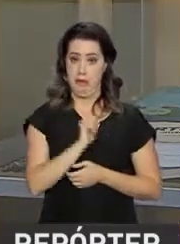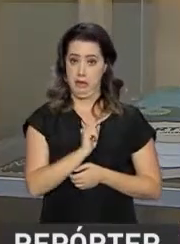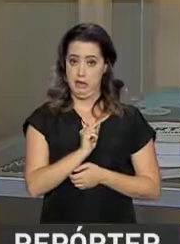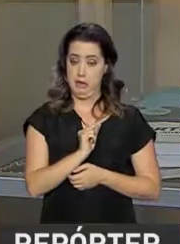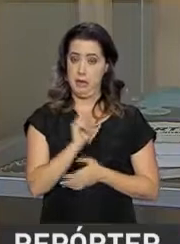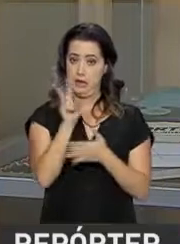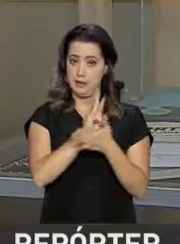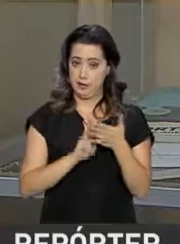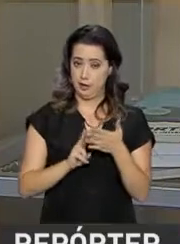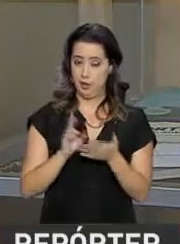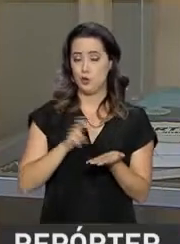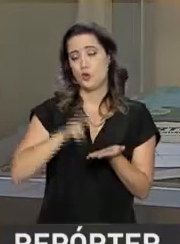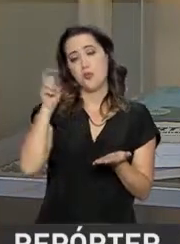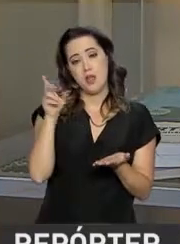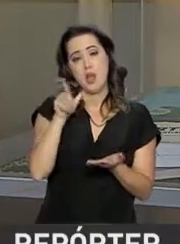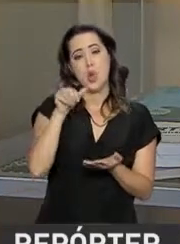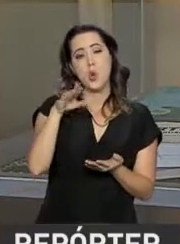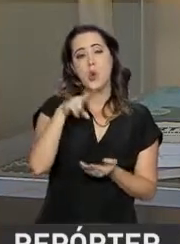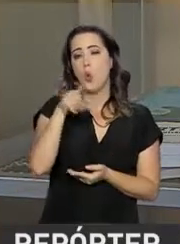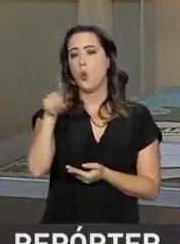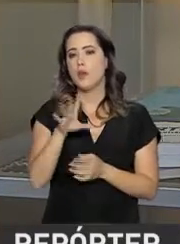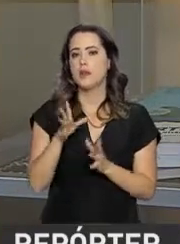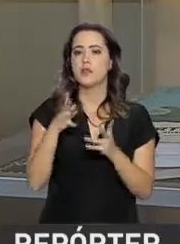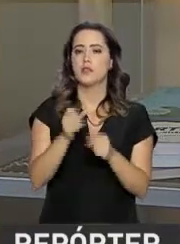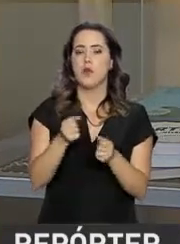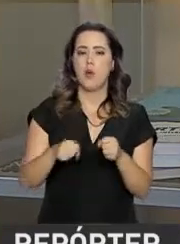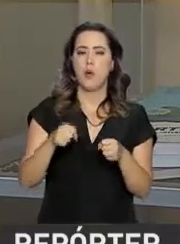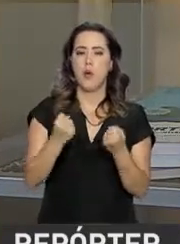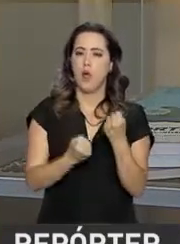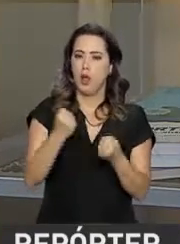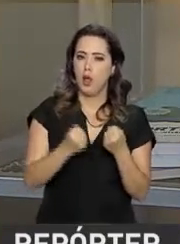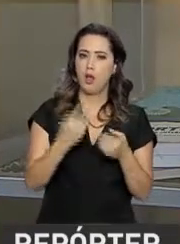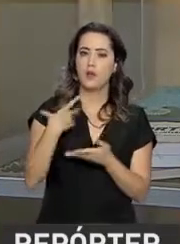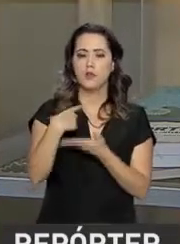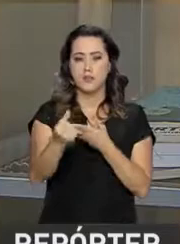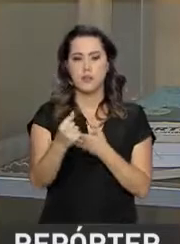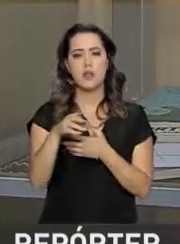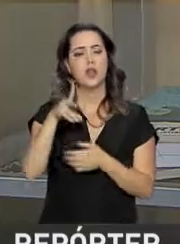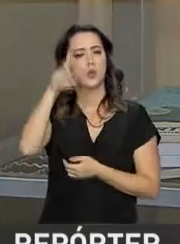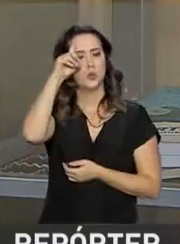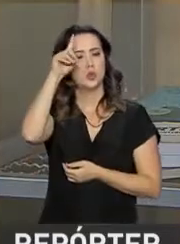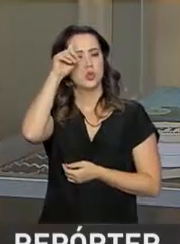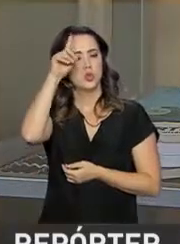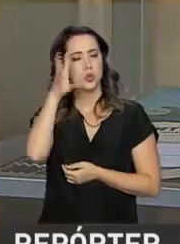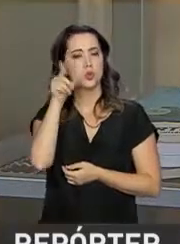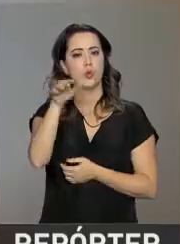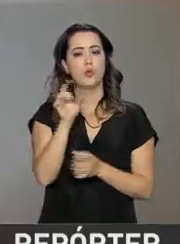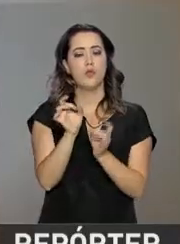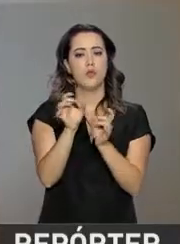luizinho pega o carrinho e sai pela rua o dia inteiro vendendo pipoca